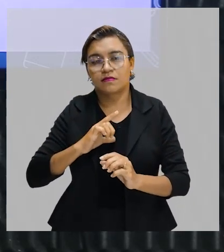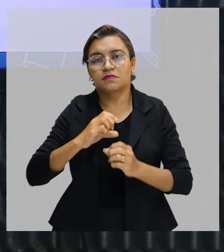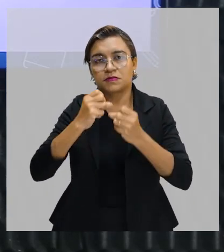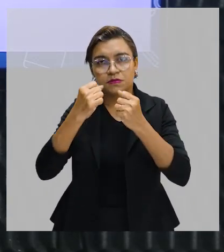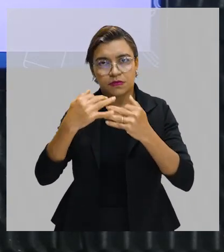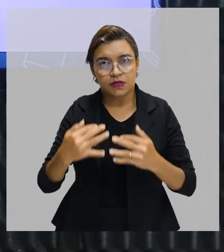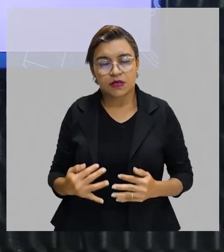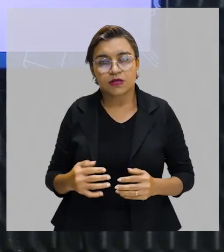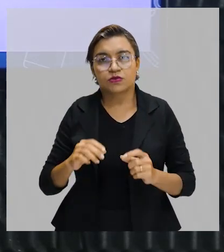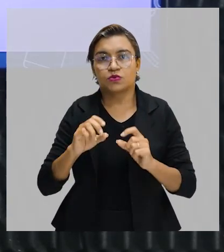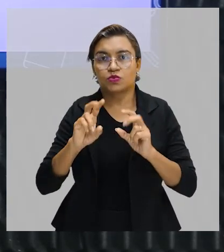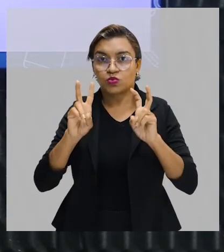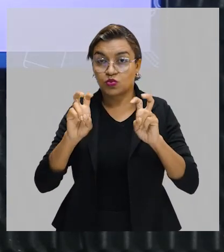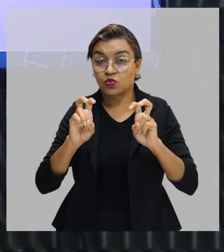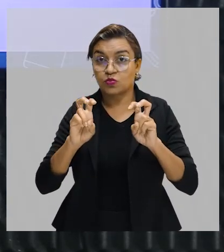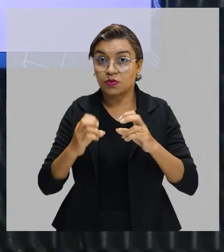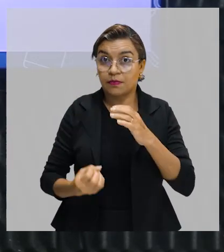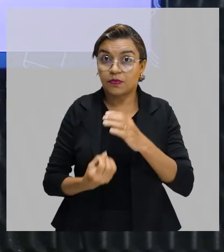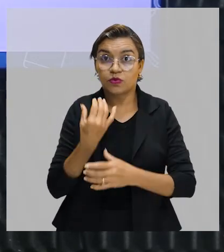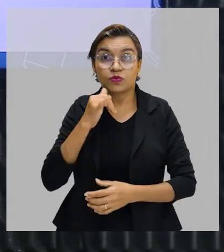de produção de energia